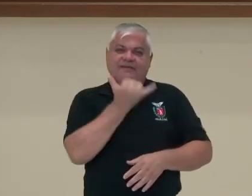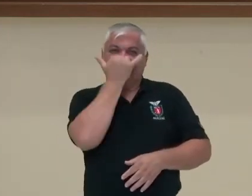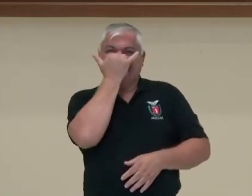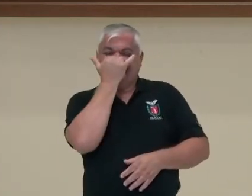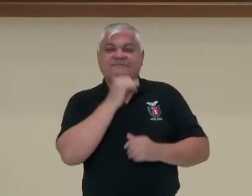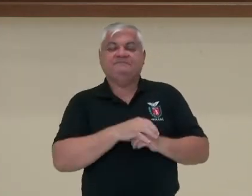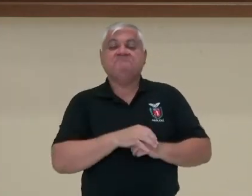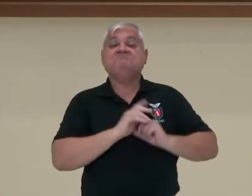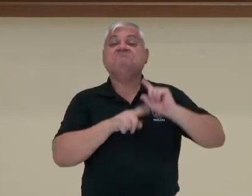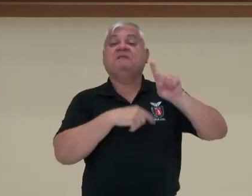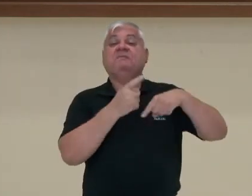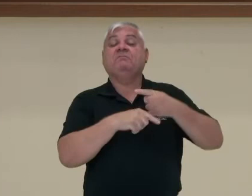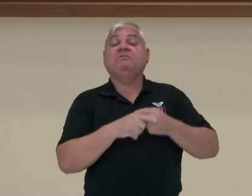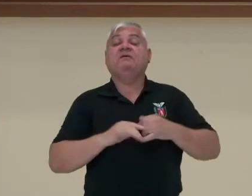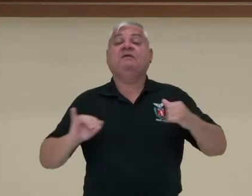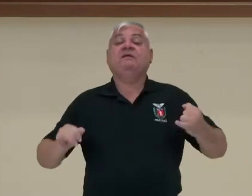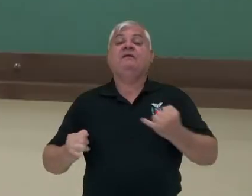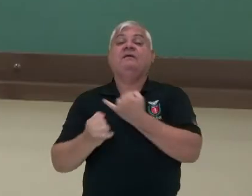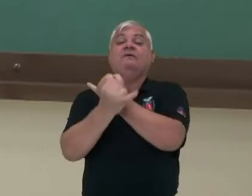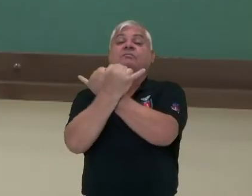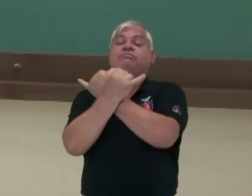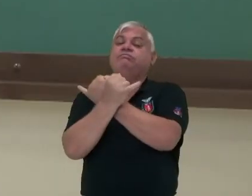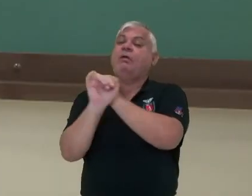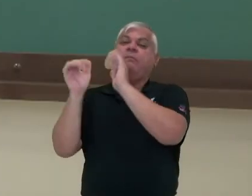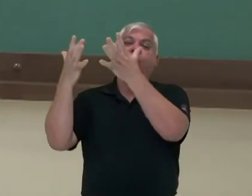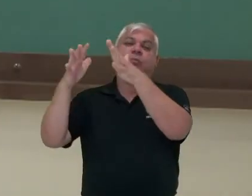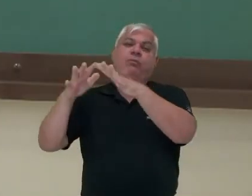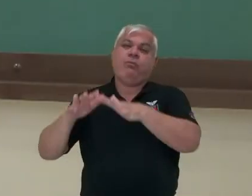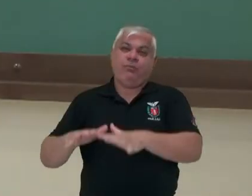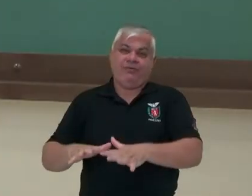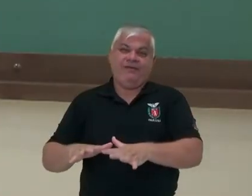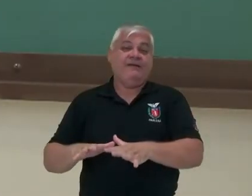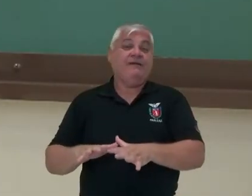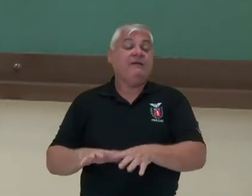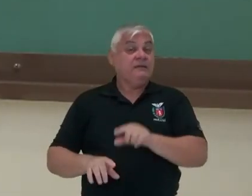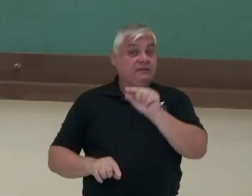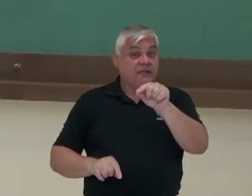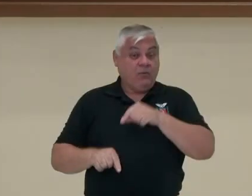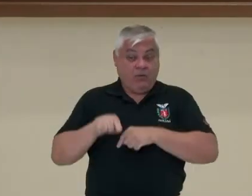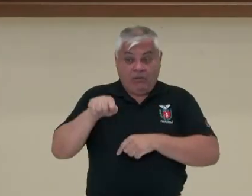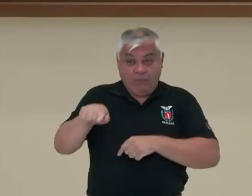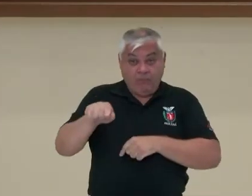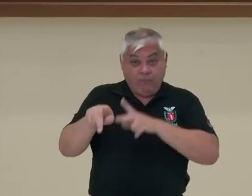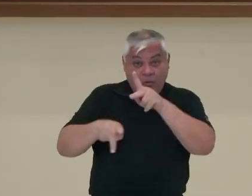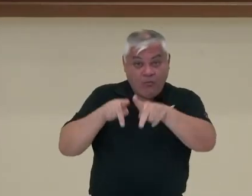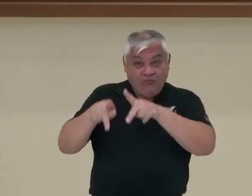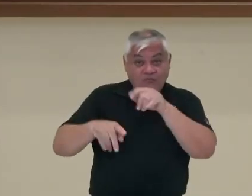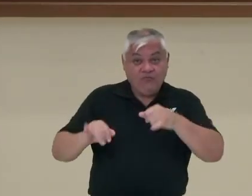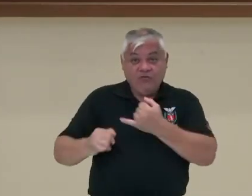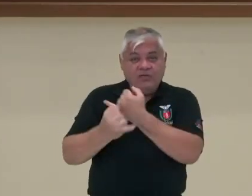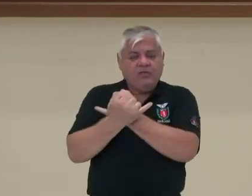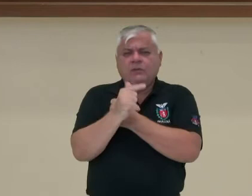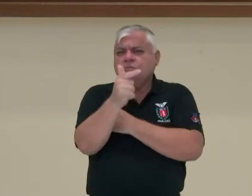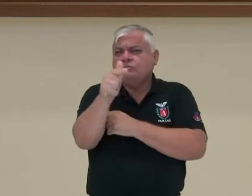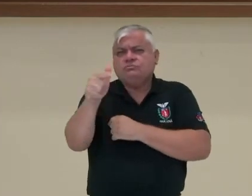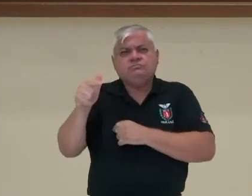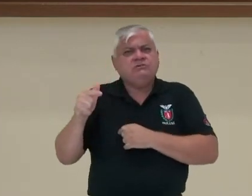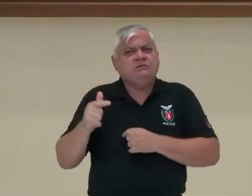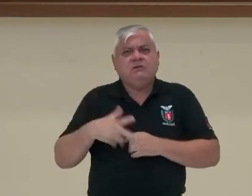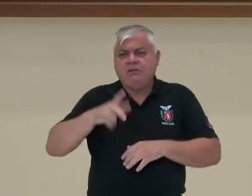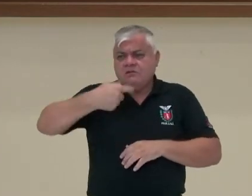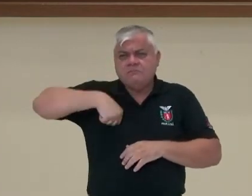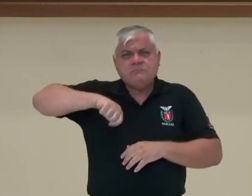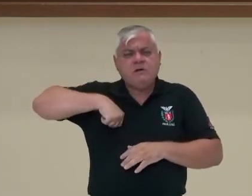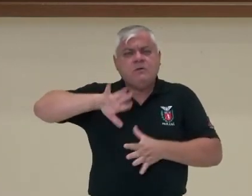o Império Inca enfraqueceu-se consideravelmente. Tá? Então eles não tiveram nenhuma, os espanhóis, a gente viu